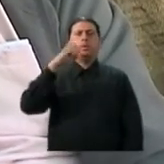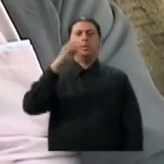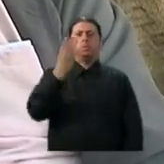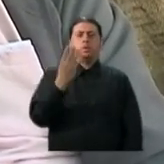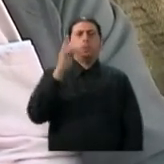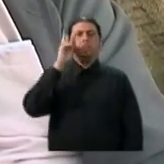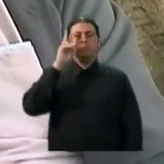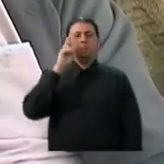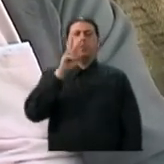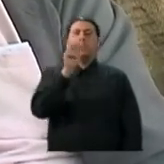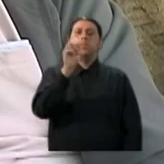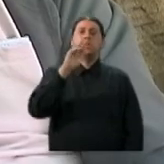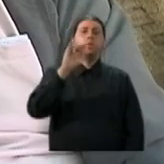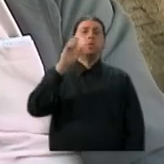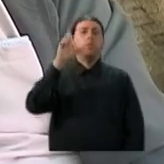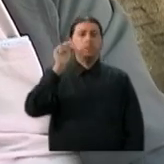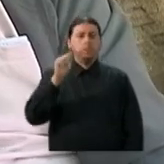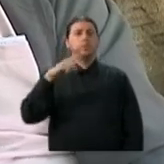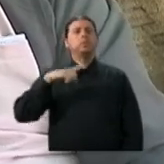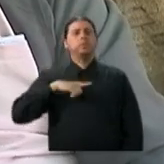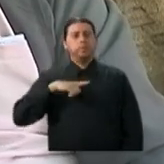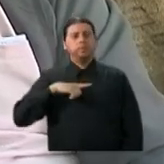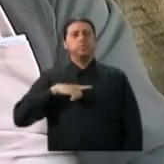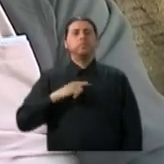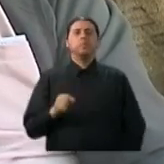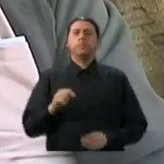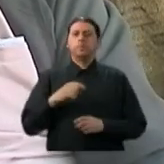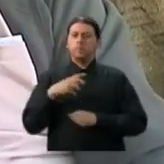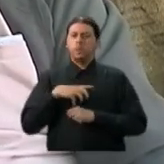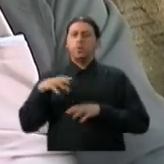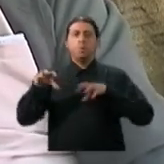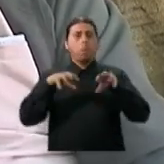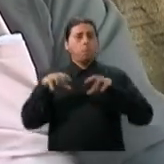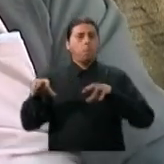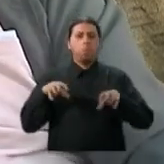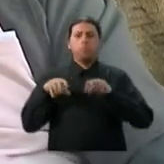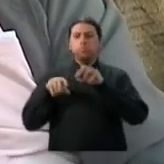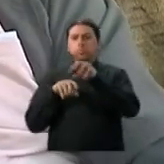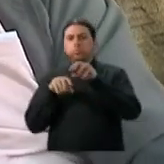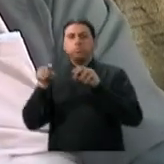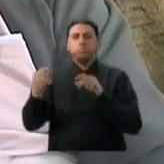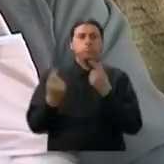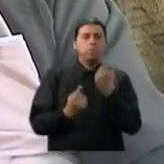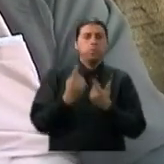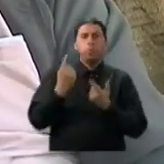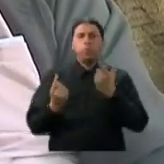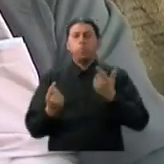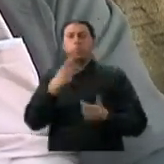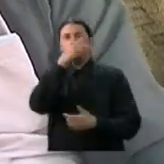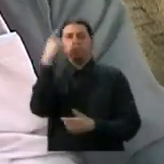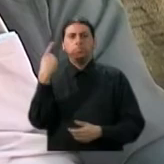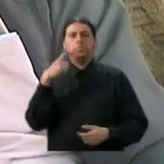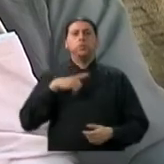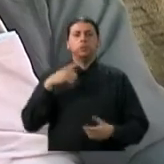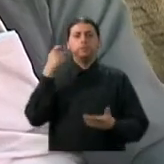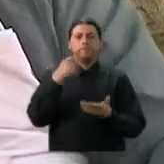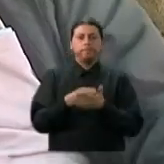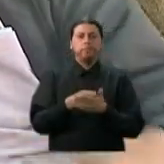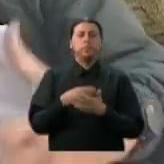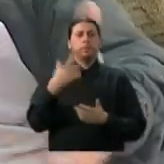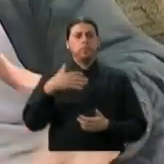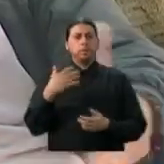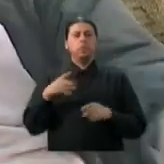em 1796. E foi vacinações locais, né? Pessoas que tinham capacidade de obter a vacina. Era paga